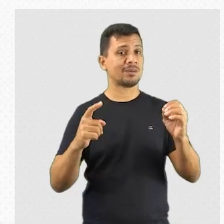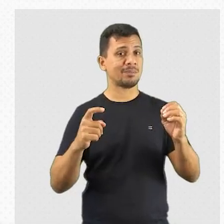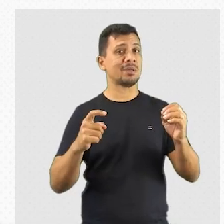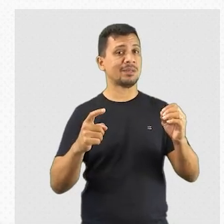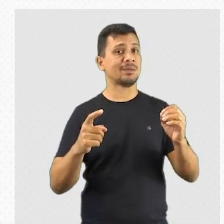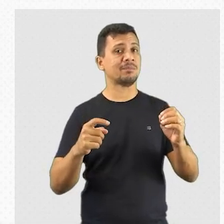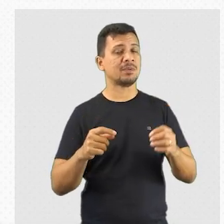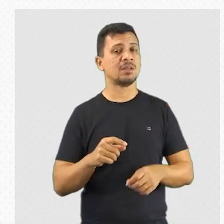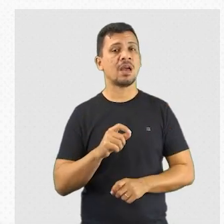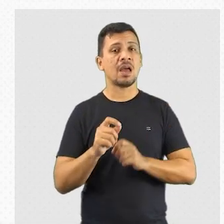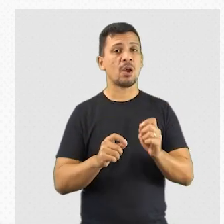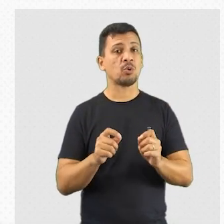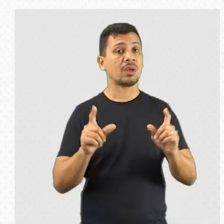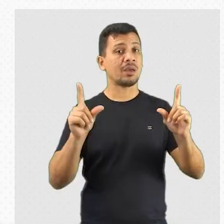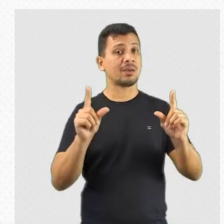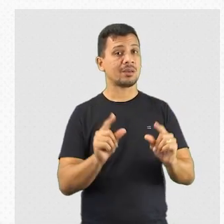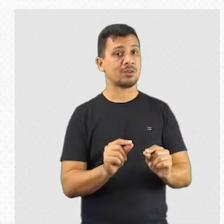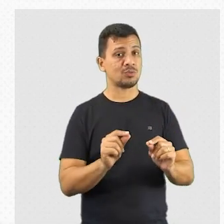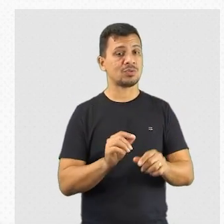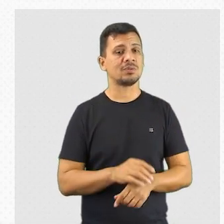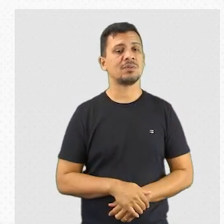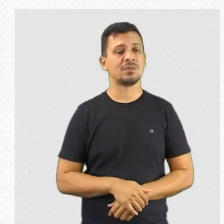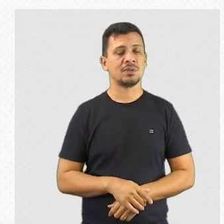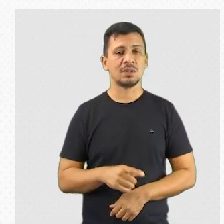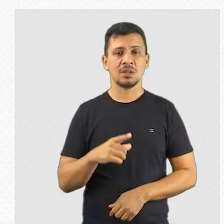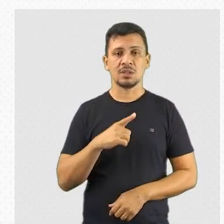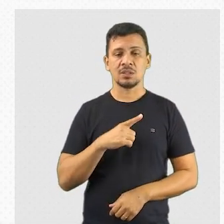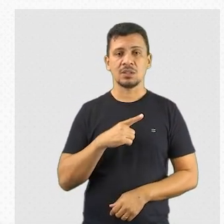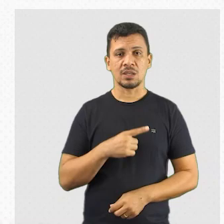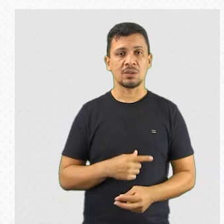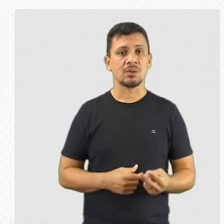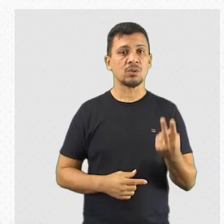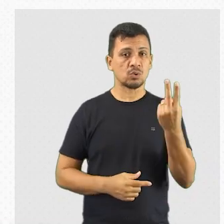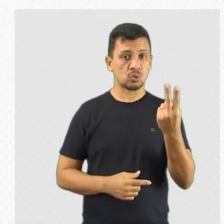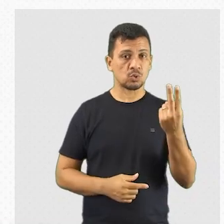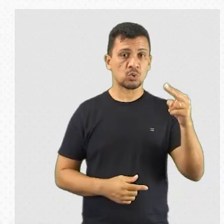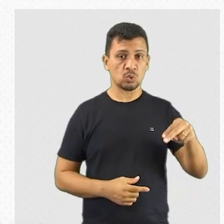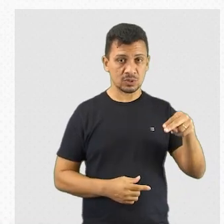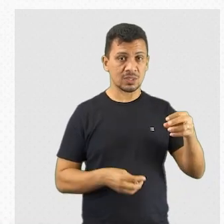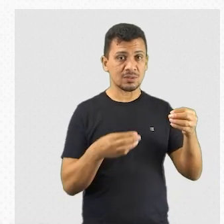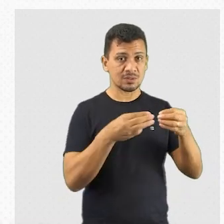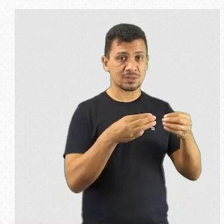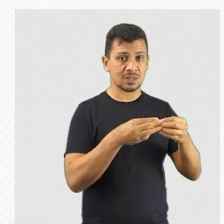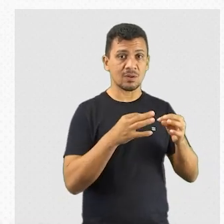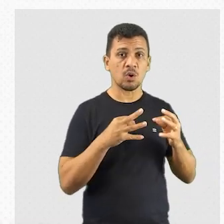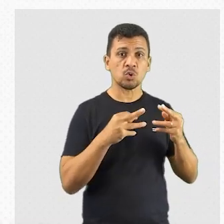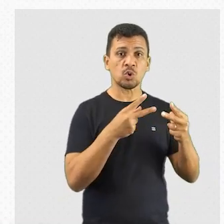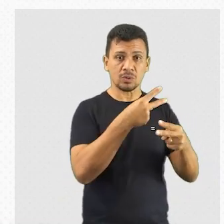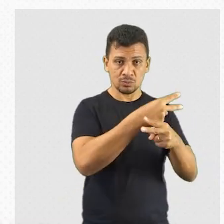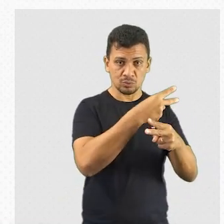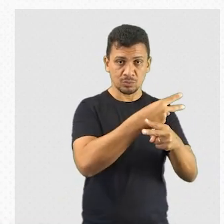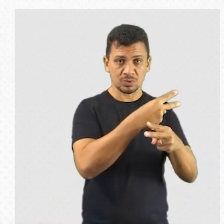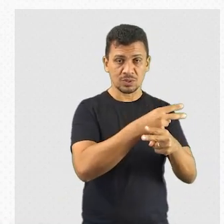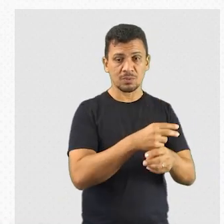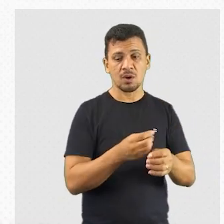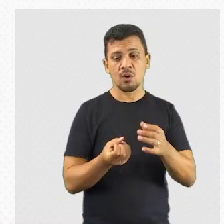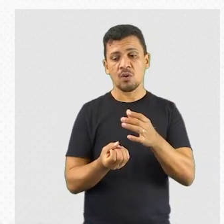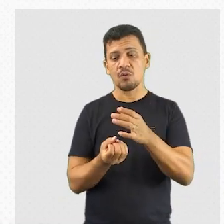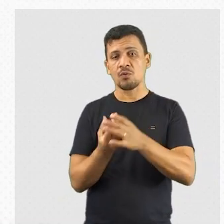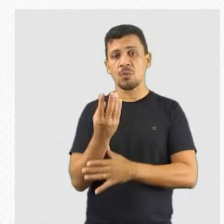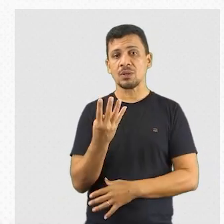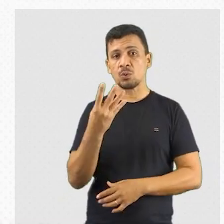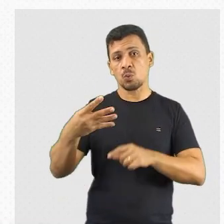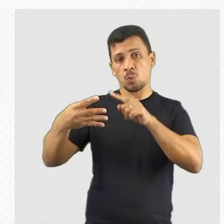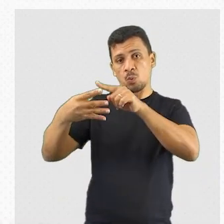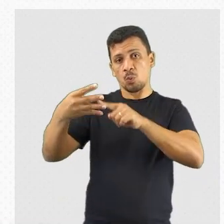um processo reducional. A gente tem uma célula 2N, com o total de cromossomos da célula, formando